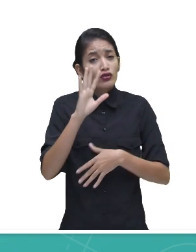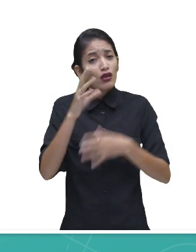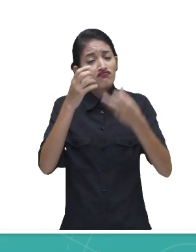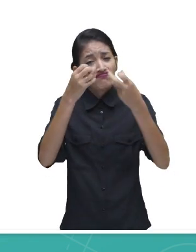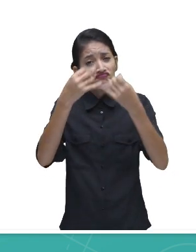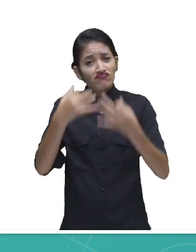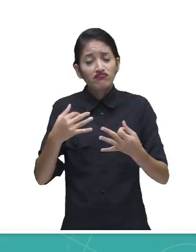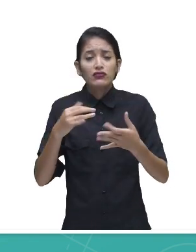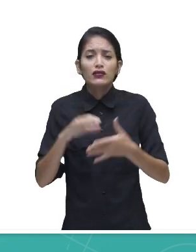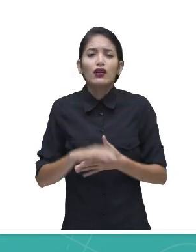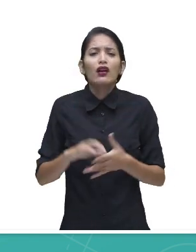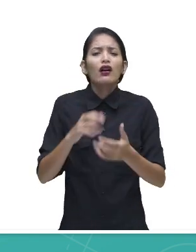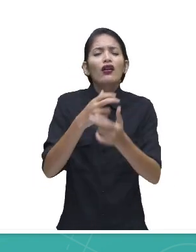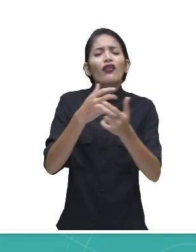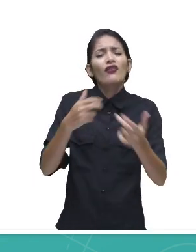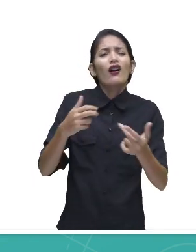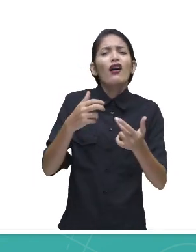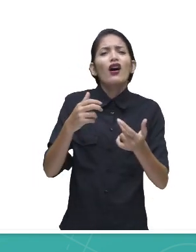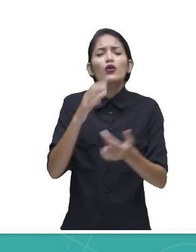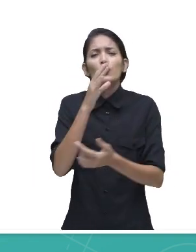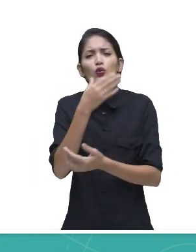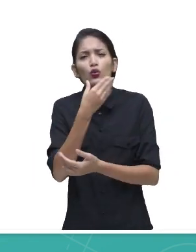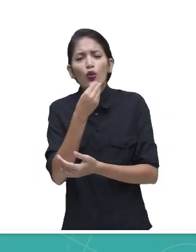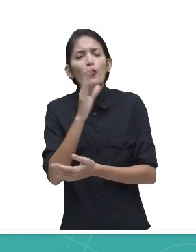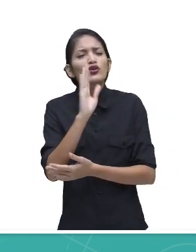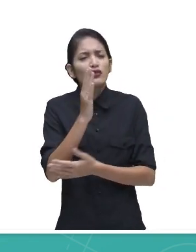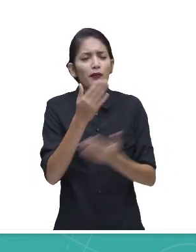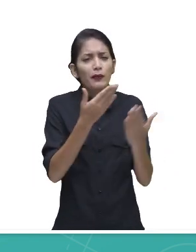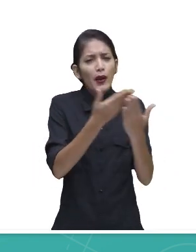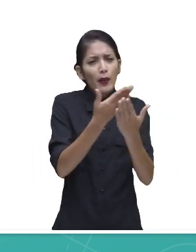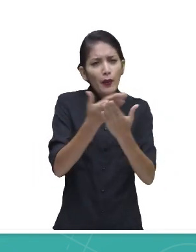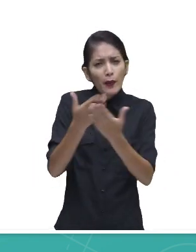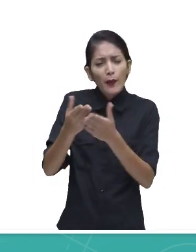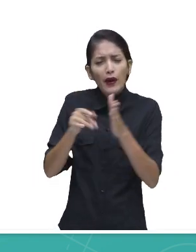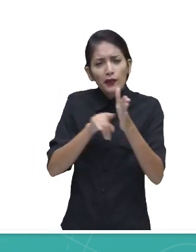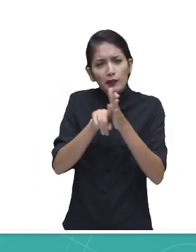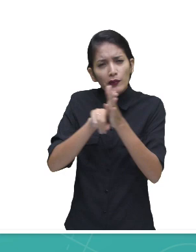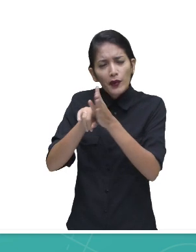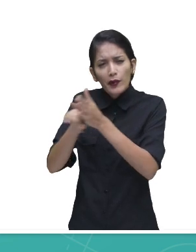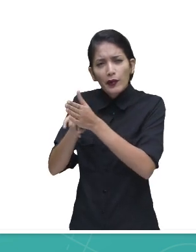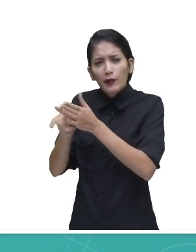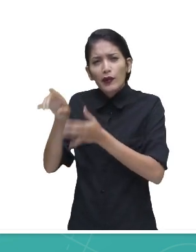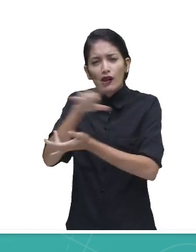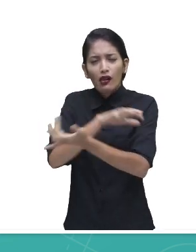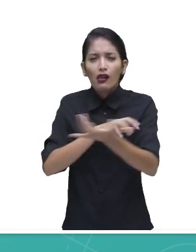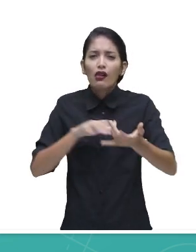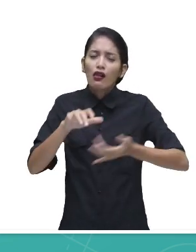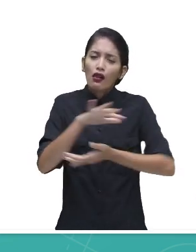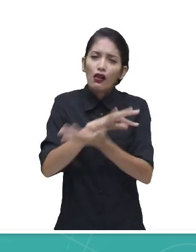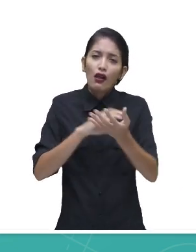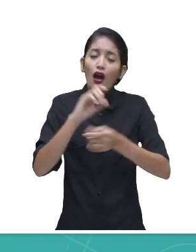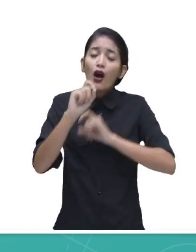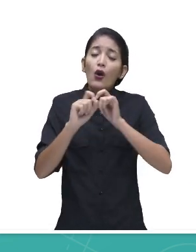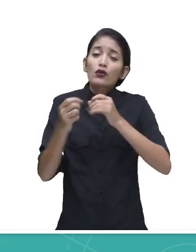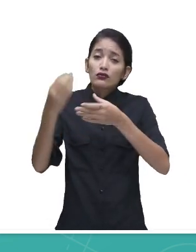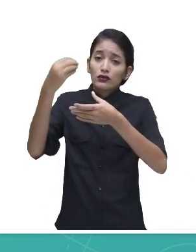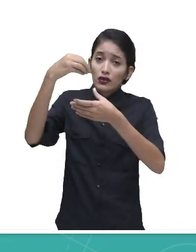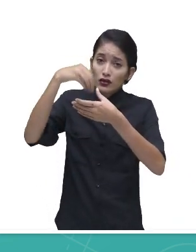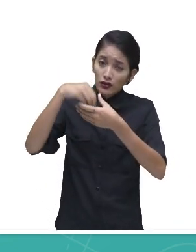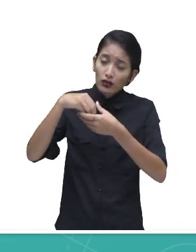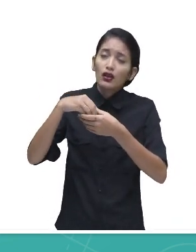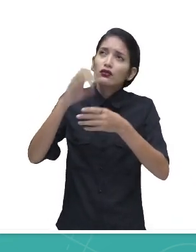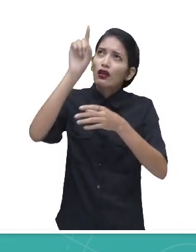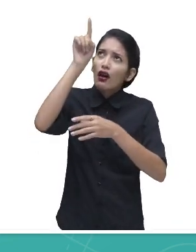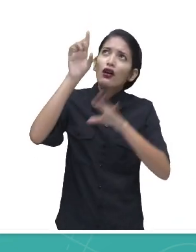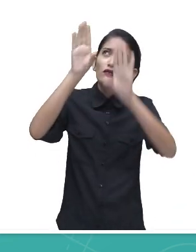vocês, há muito tempo o homem já vem estudando, né, o universo, estudando o que tem aí acima de